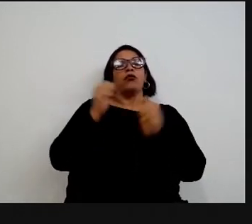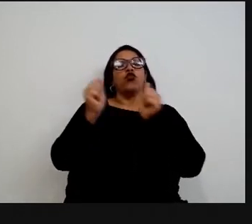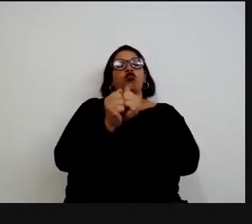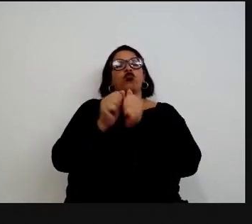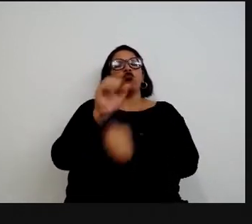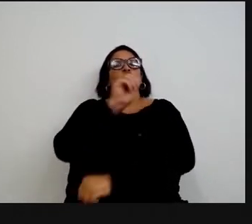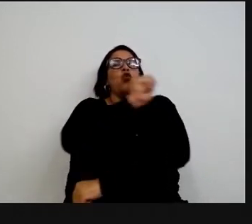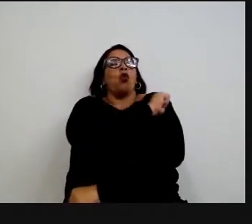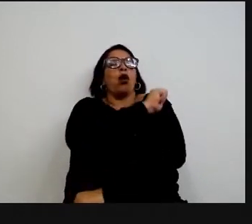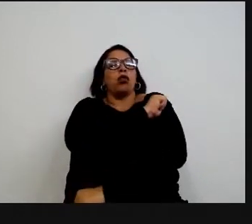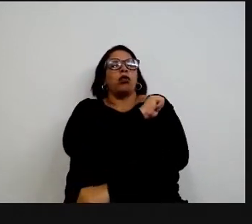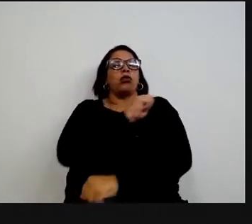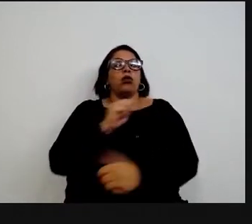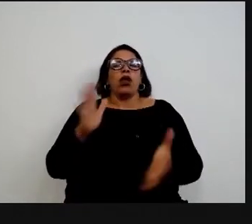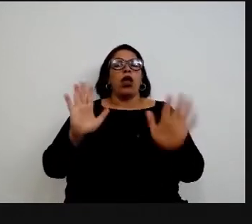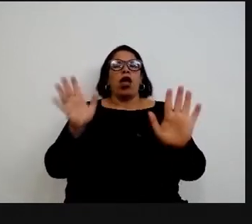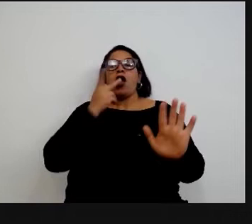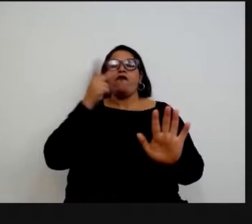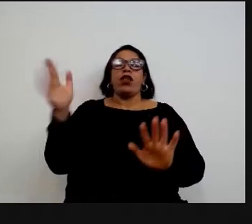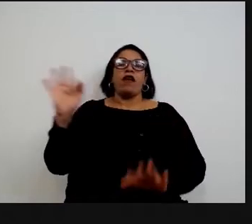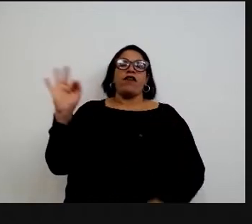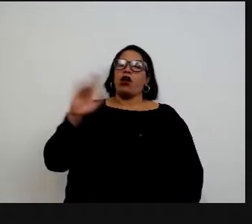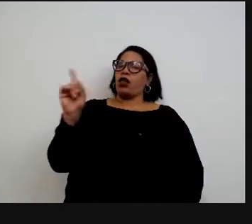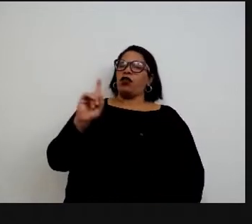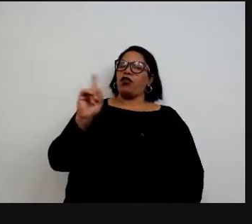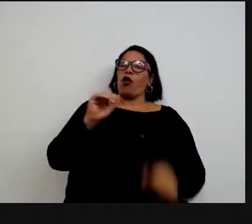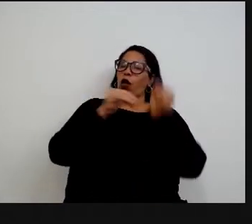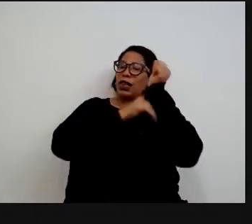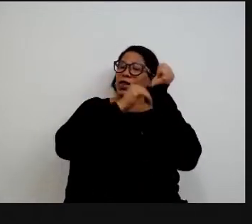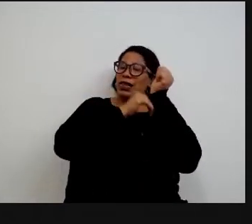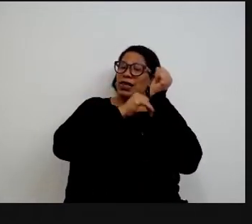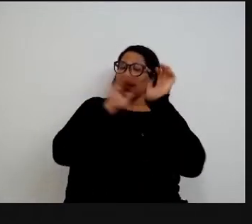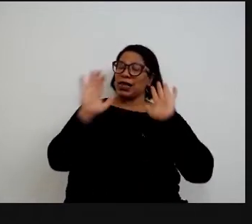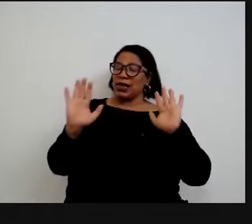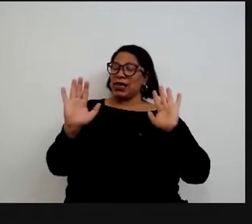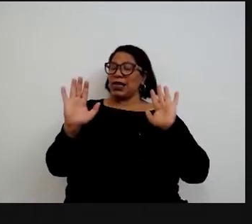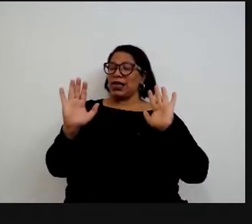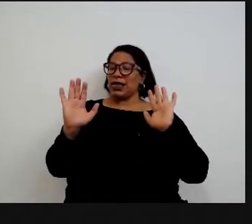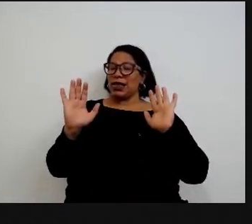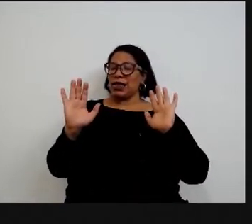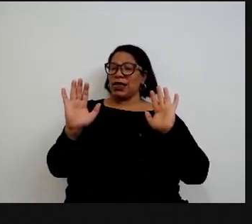alunos. Né? Não vou falar o nome da faculdade que eu trabalho aqui. Né?